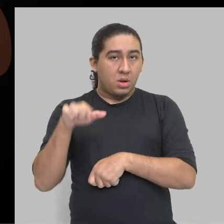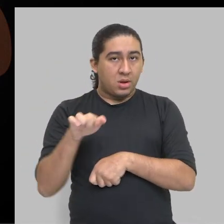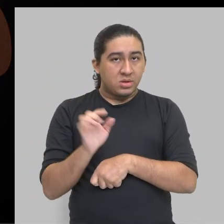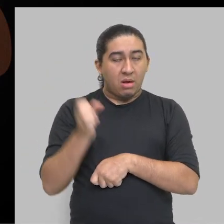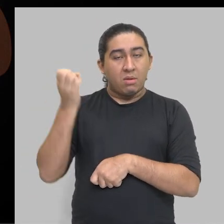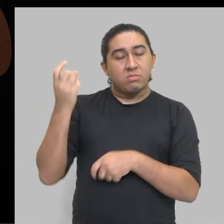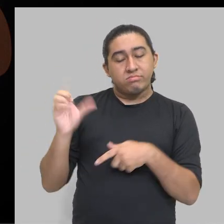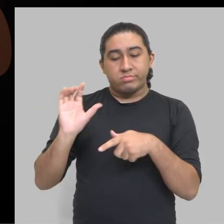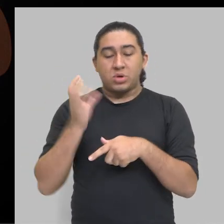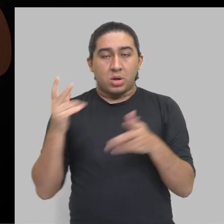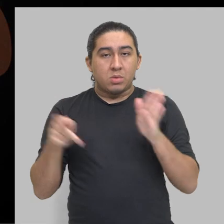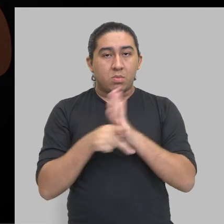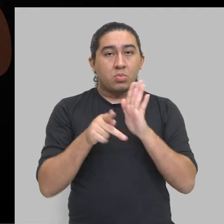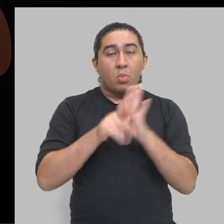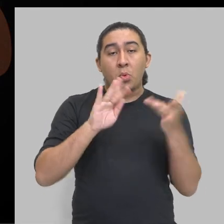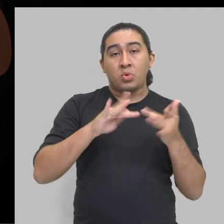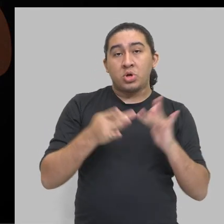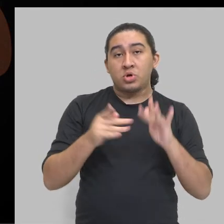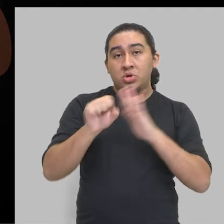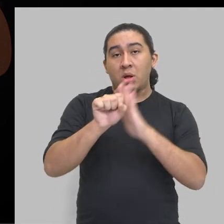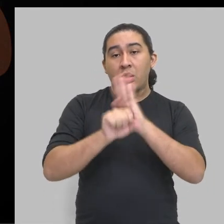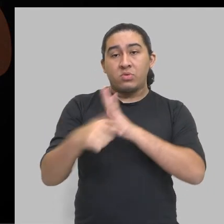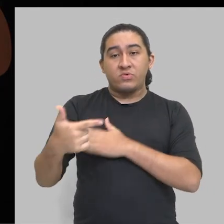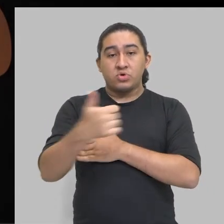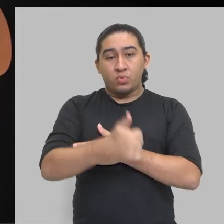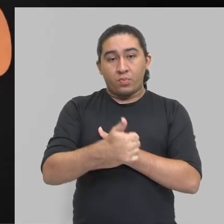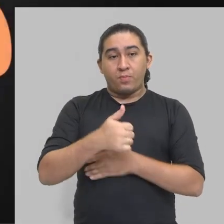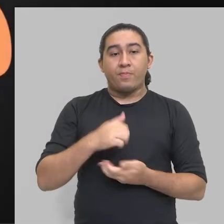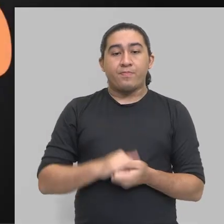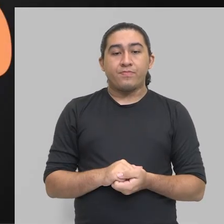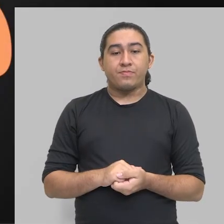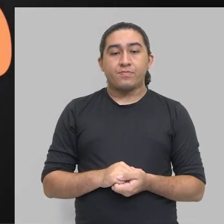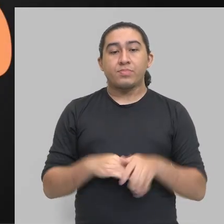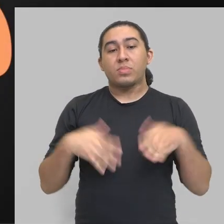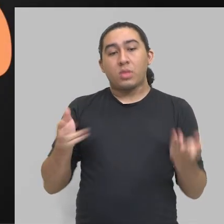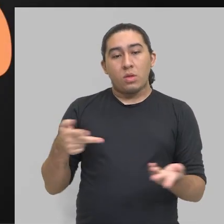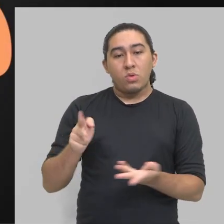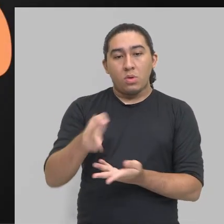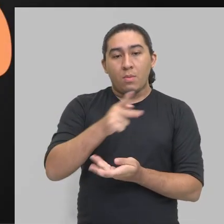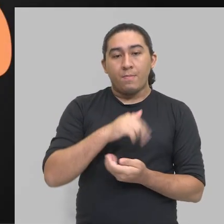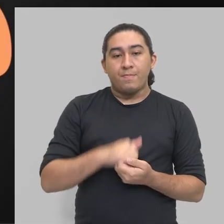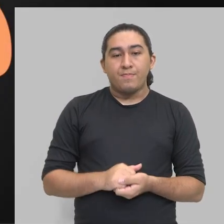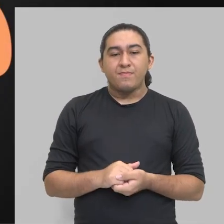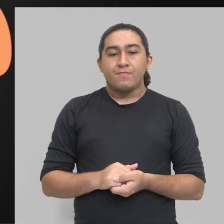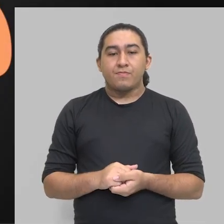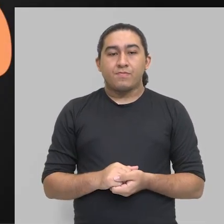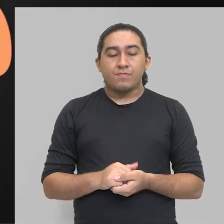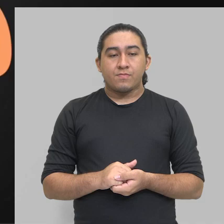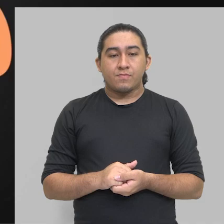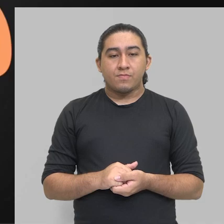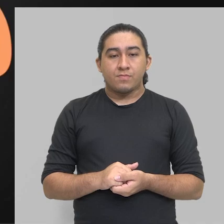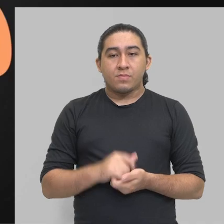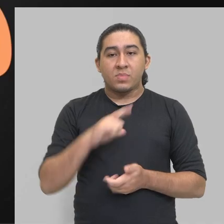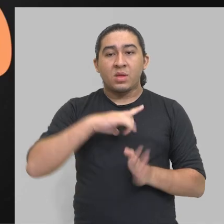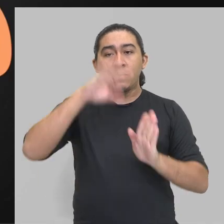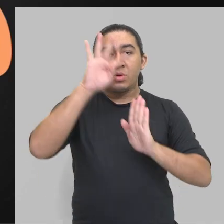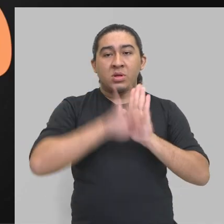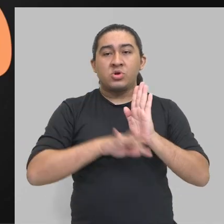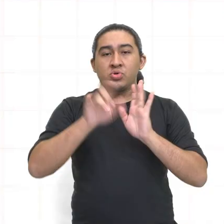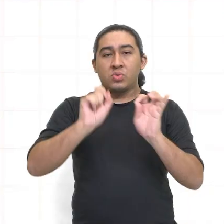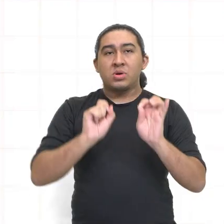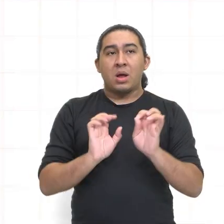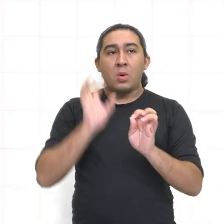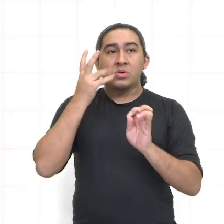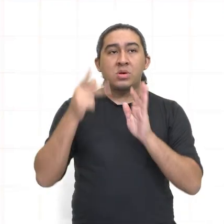estamos observando da era da insegurança já no século XXI, certo? Então, dando continuidade, vamos ao nosso texto que fala